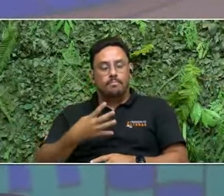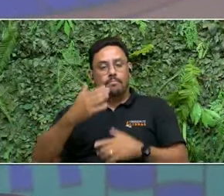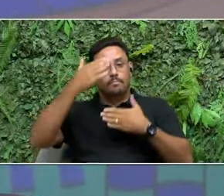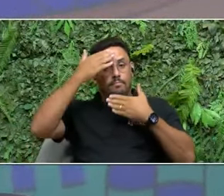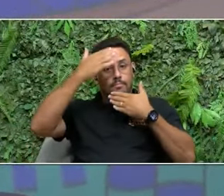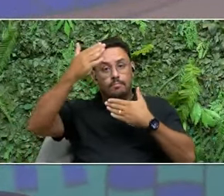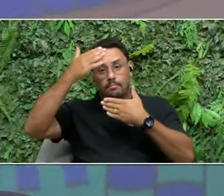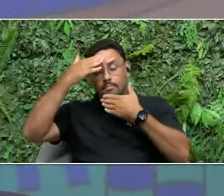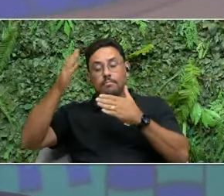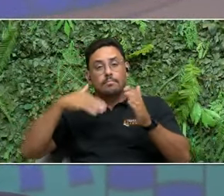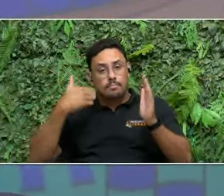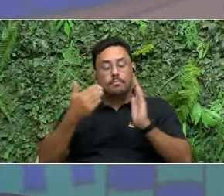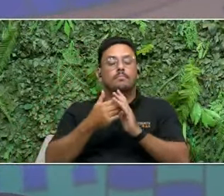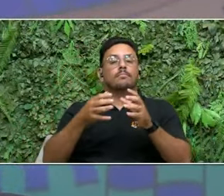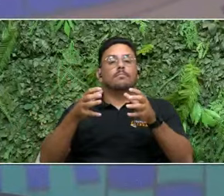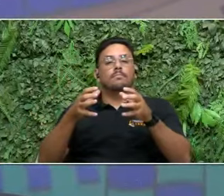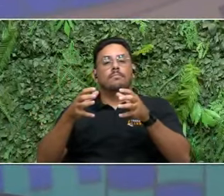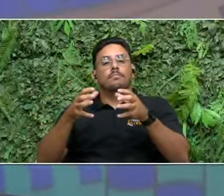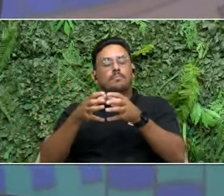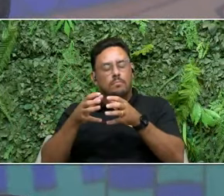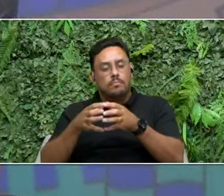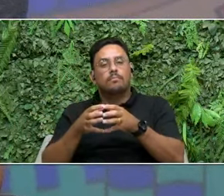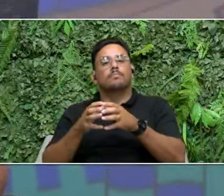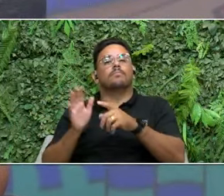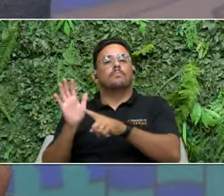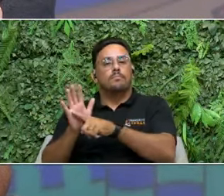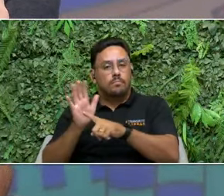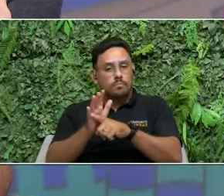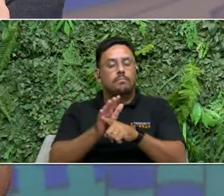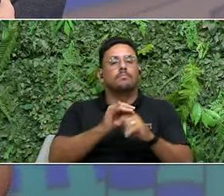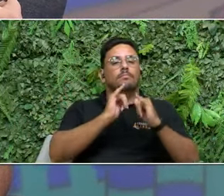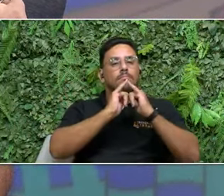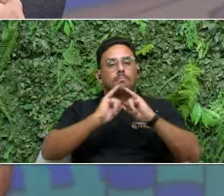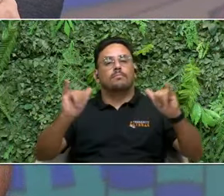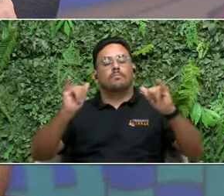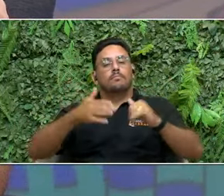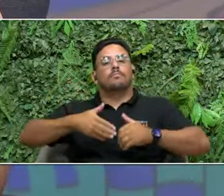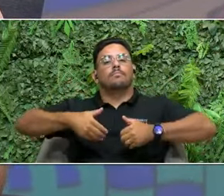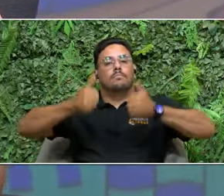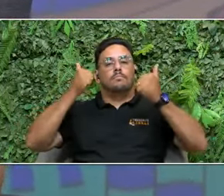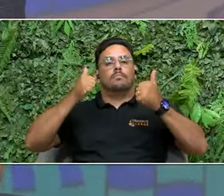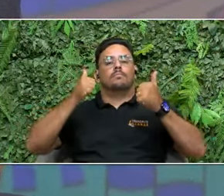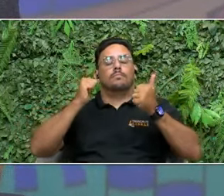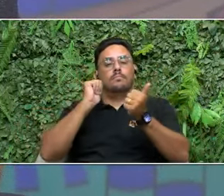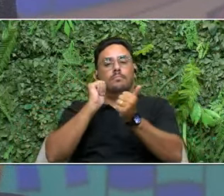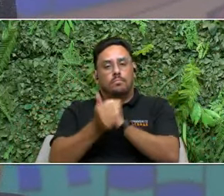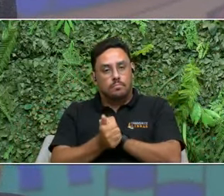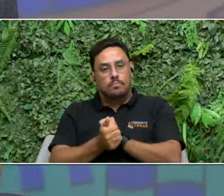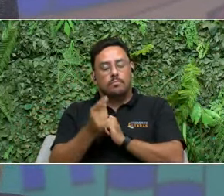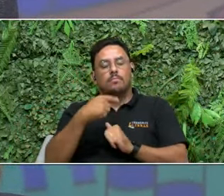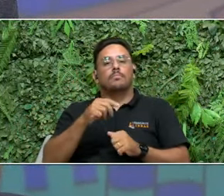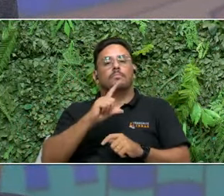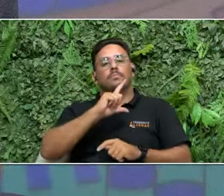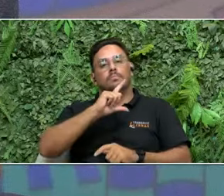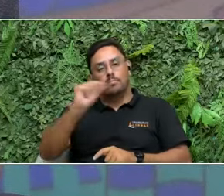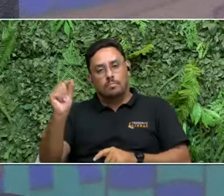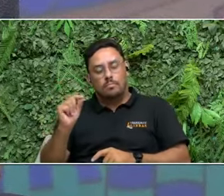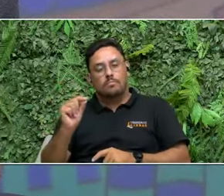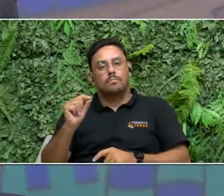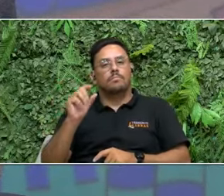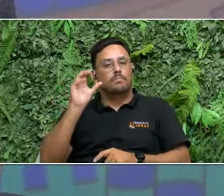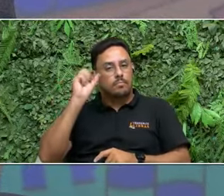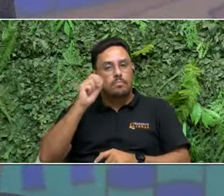obrigado a toda a equipe que se empenhou ao máximo para levar pro nosso público o melhor deste jogo a gente vai embora